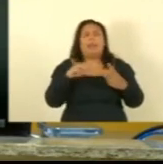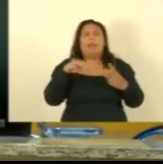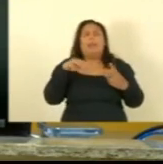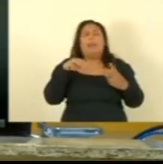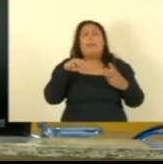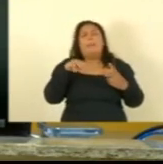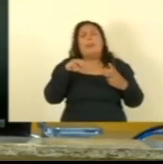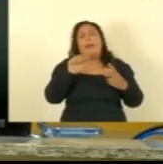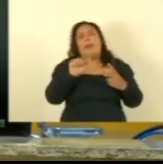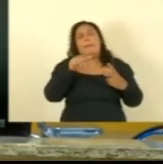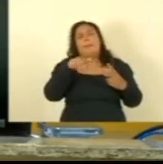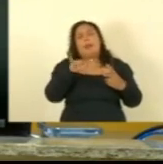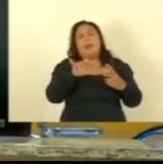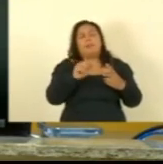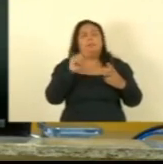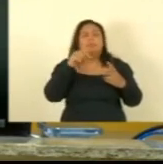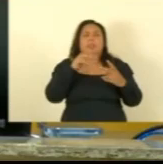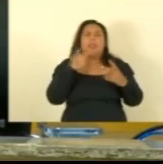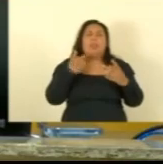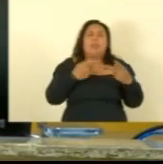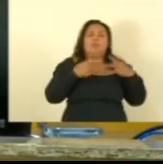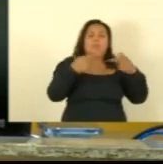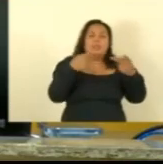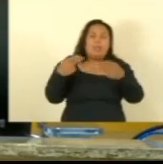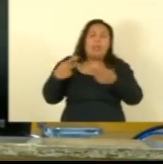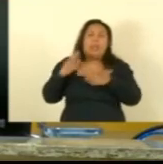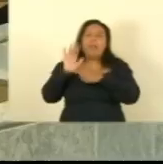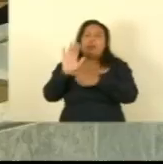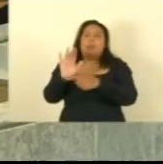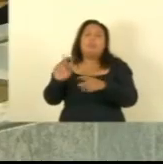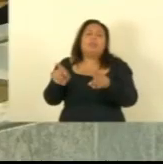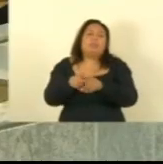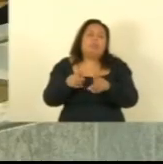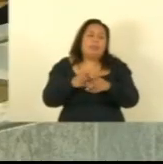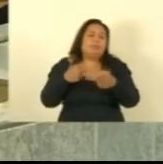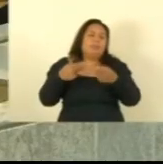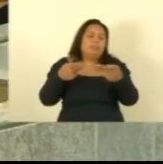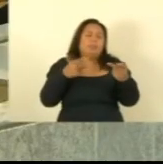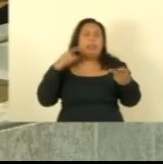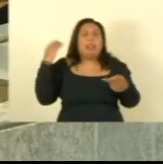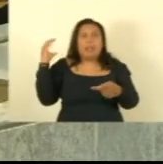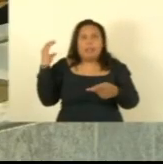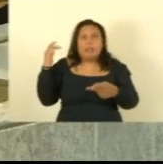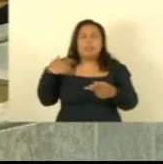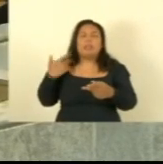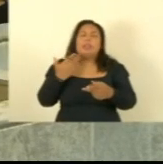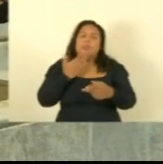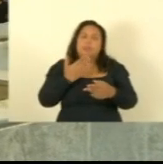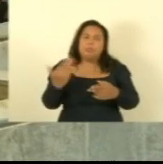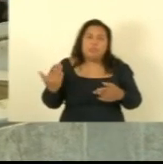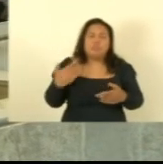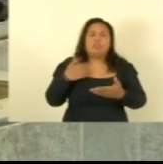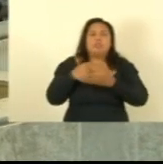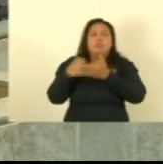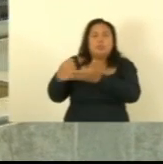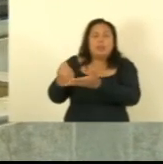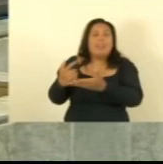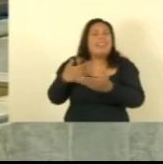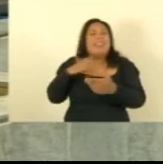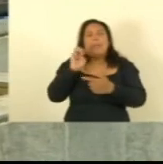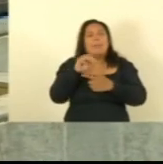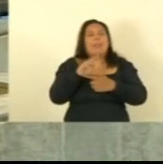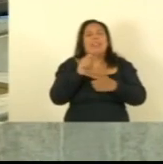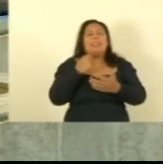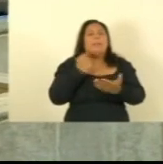estive pessoalmente fazendo uma visita, levando ajuda para a Montanha da Esperança, ali em Cariacica, sede, né? E as emendas não